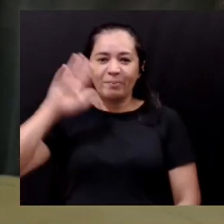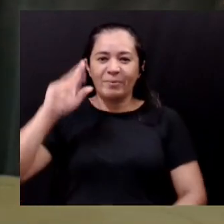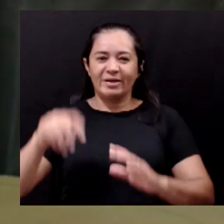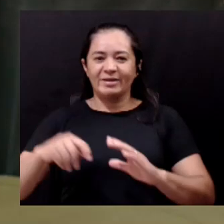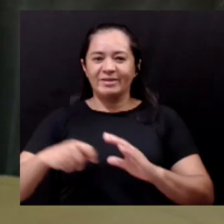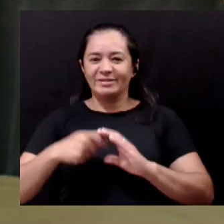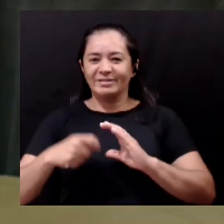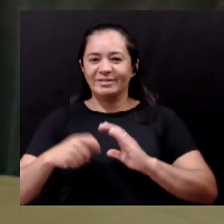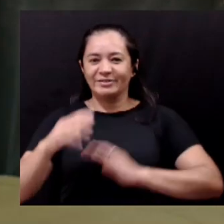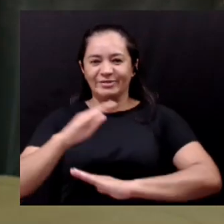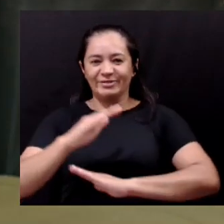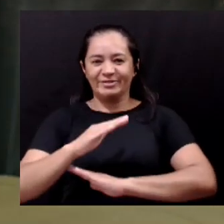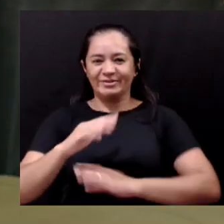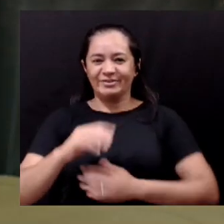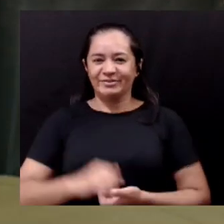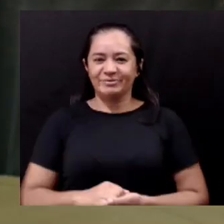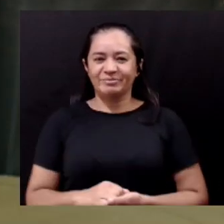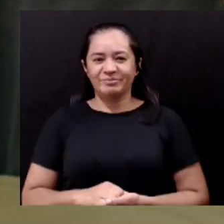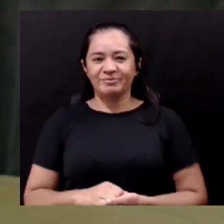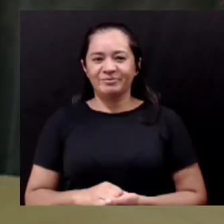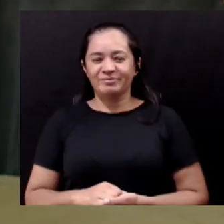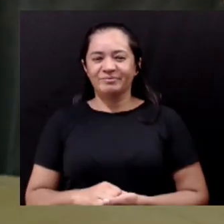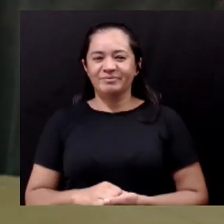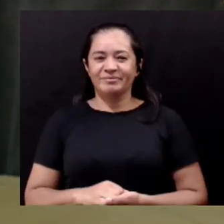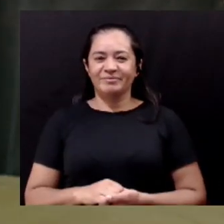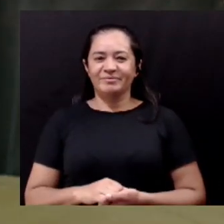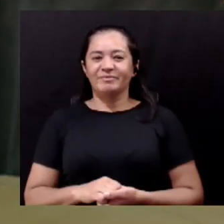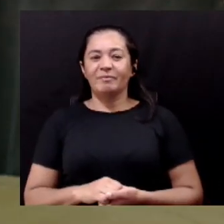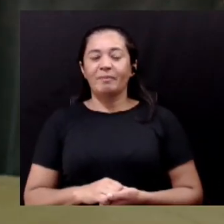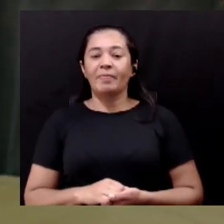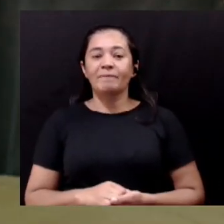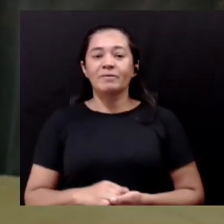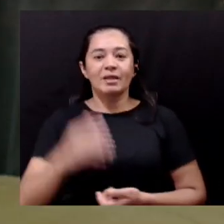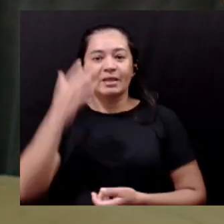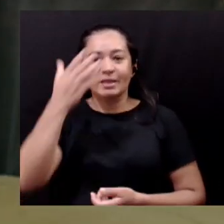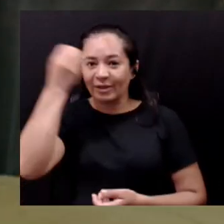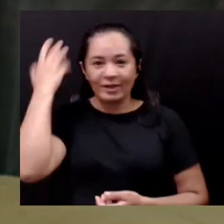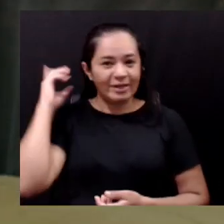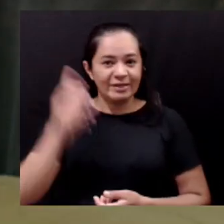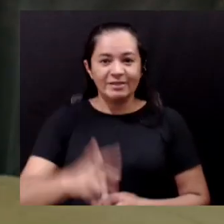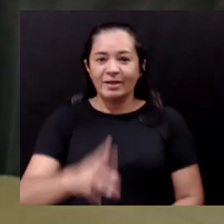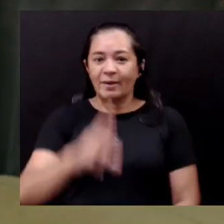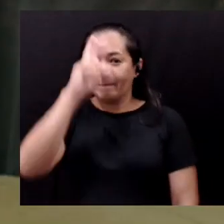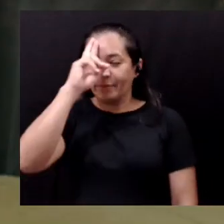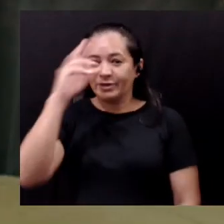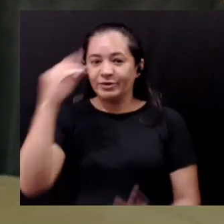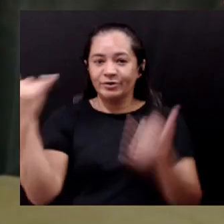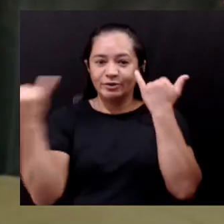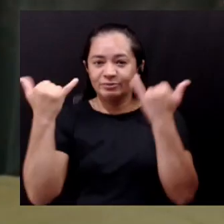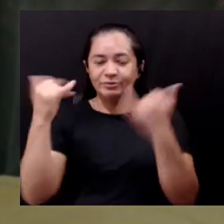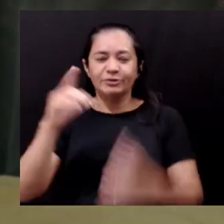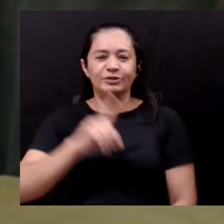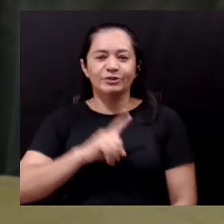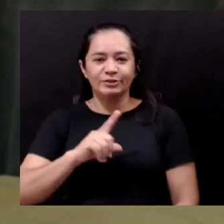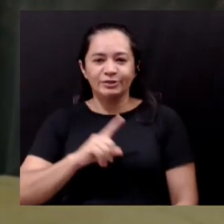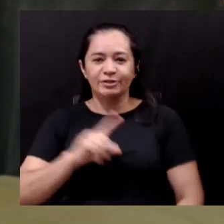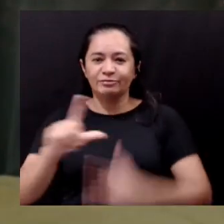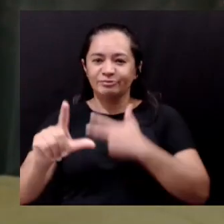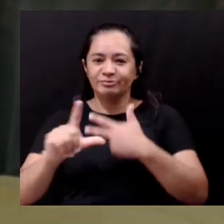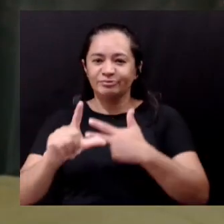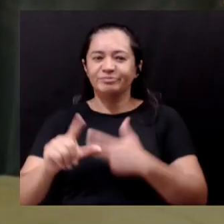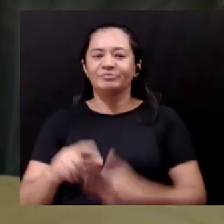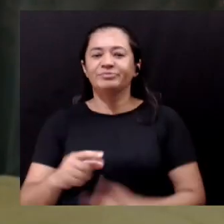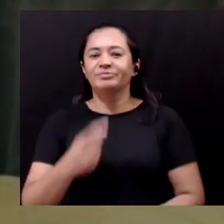edição do nosso Estúdio Câmara. Não esqueça, meio-dia tem Câmara Notícia com informações do Legislativo Campineiro e de